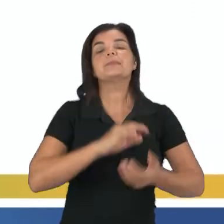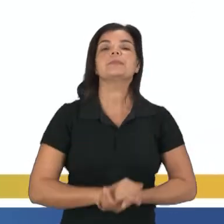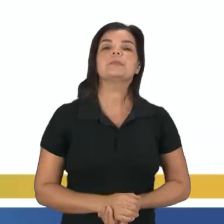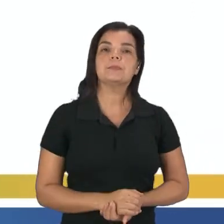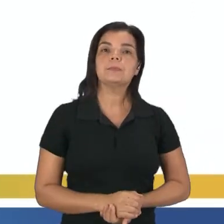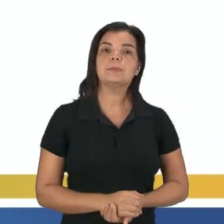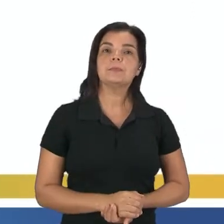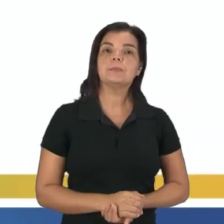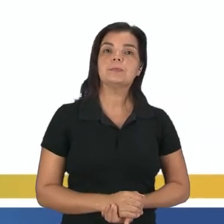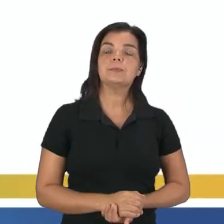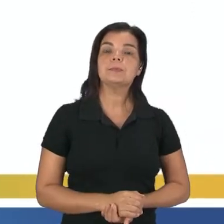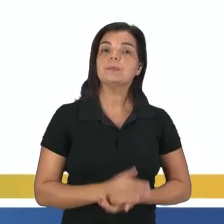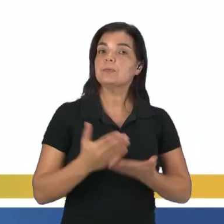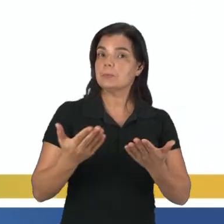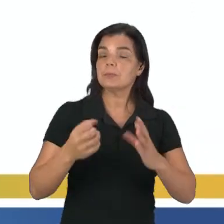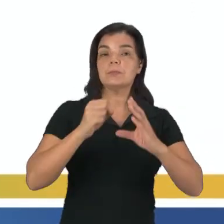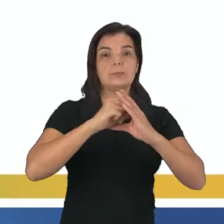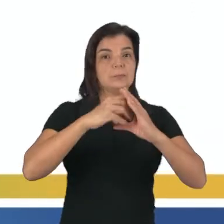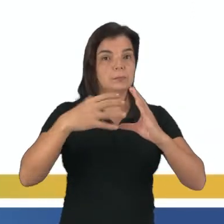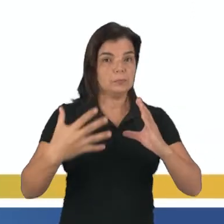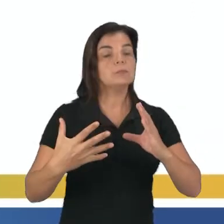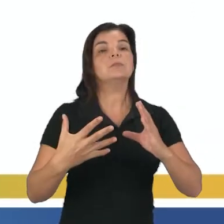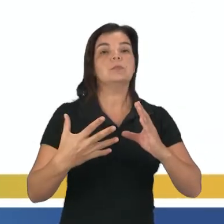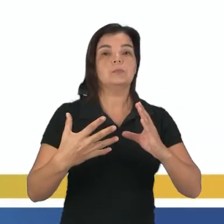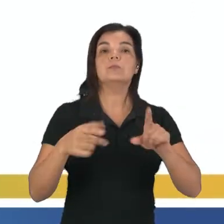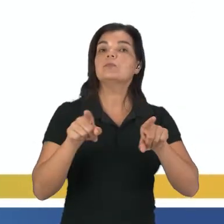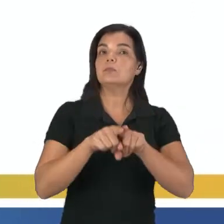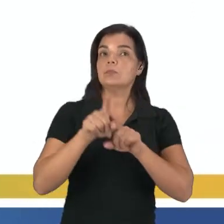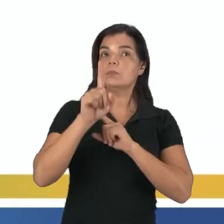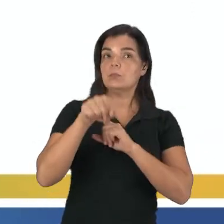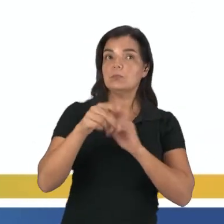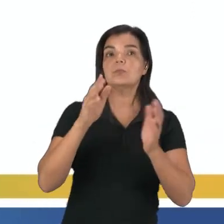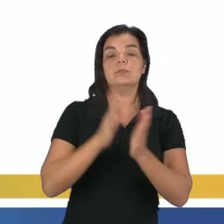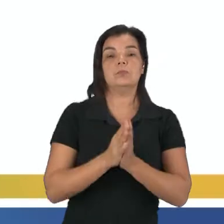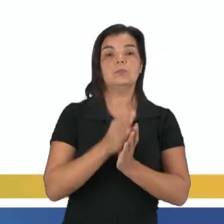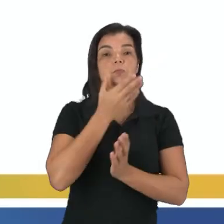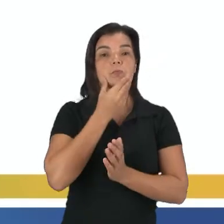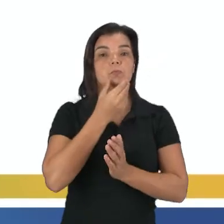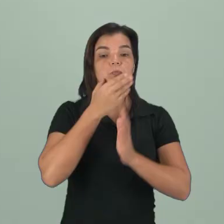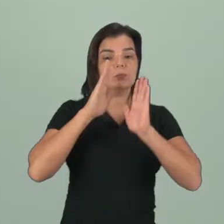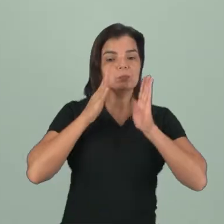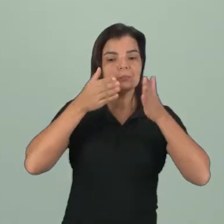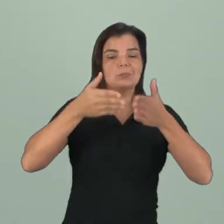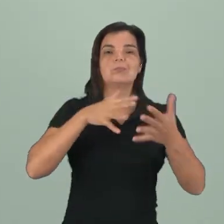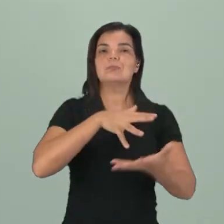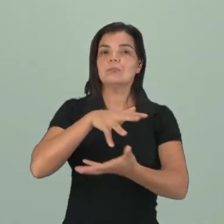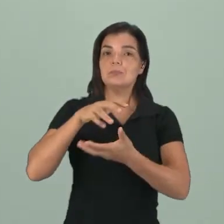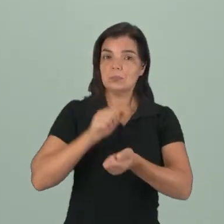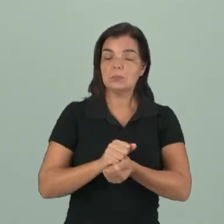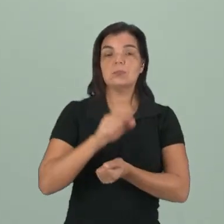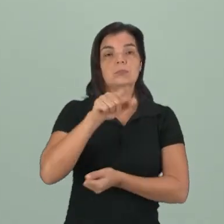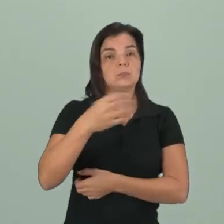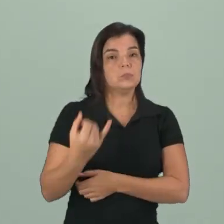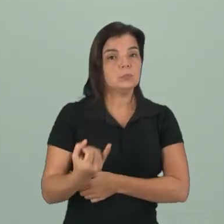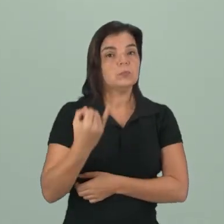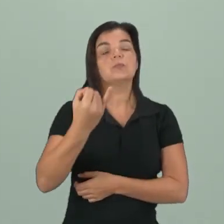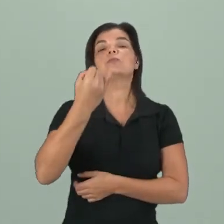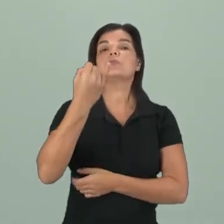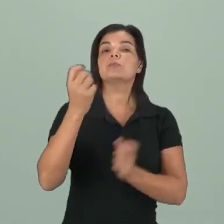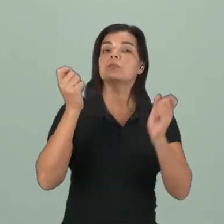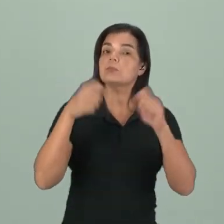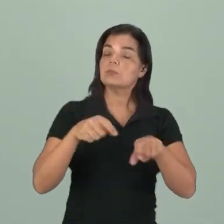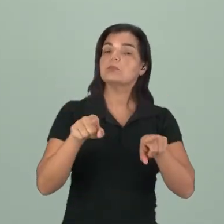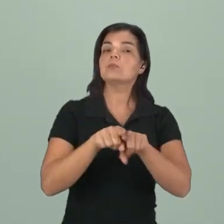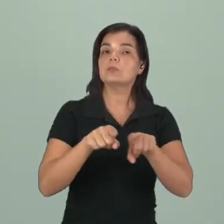Então, essa característica, que é o antropocentrismo dentro do Renascimento, foi fundamental para